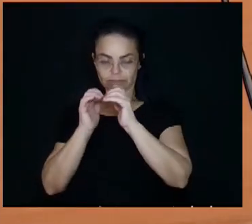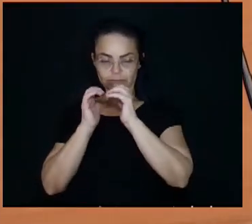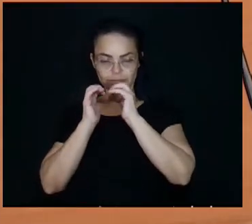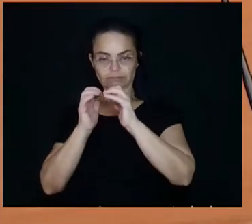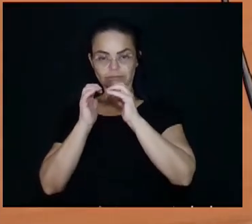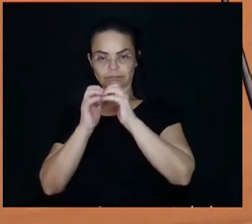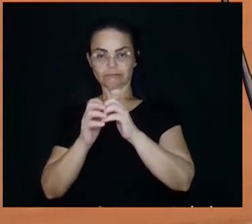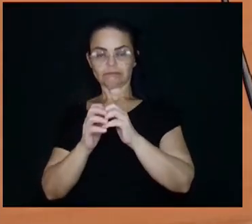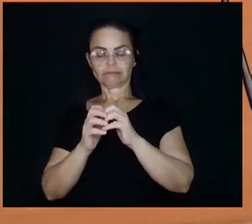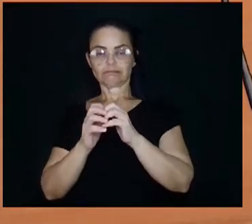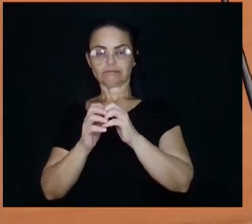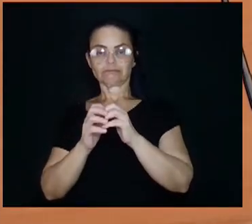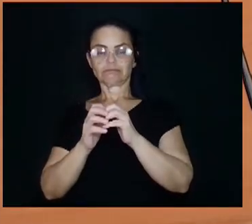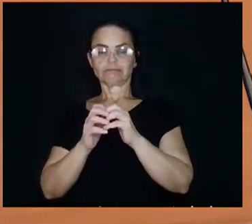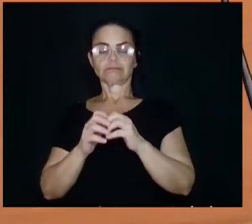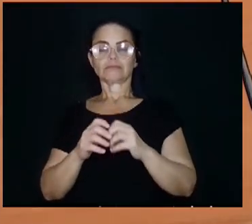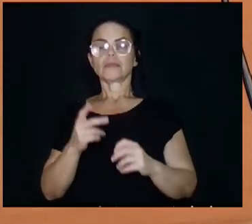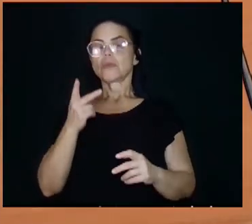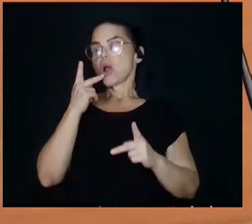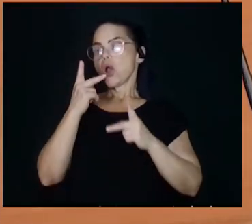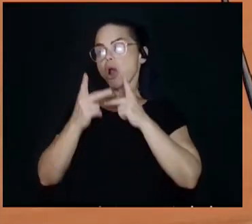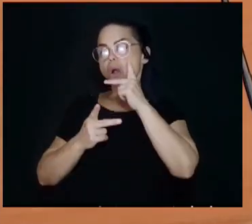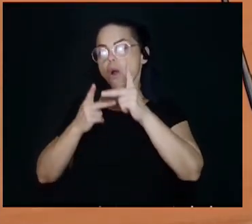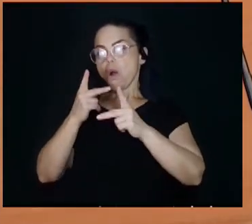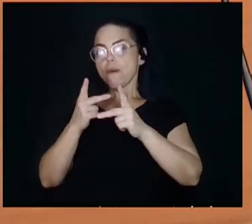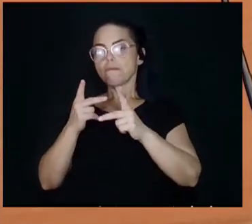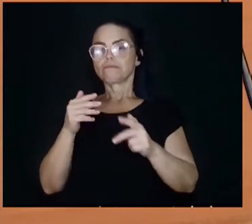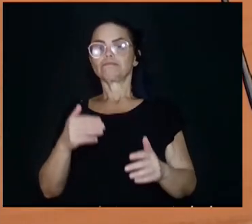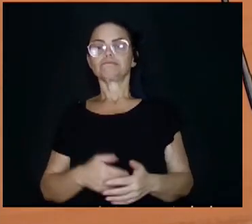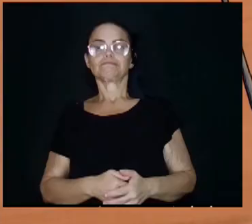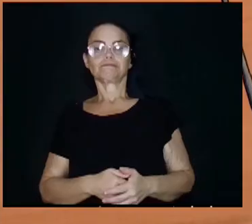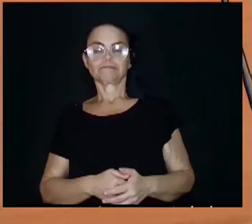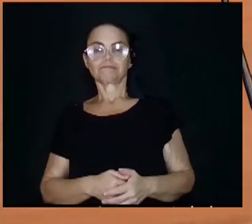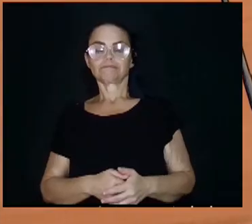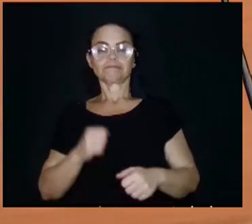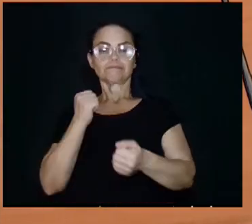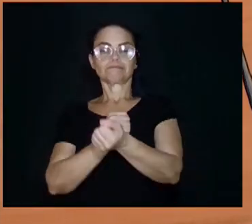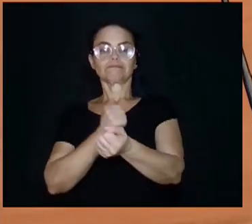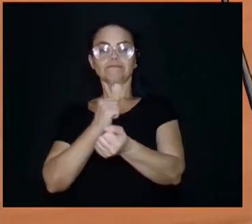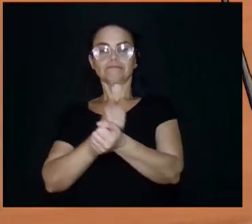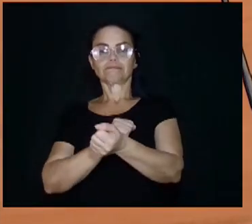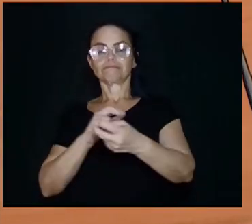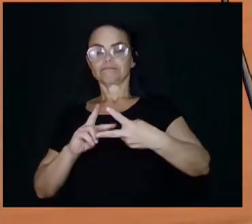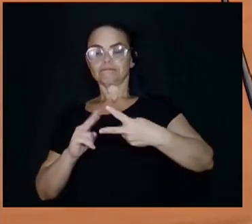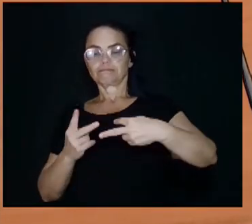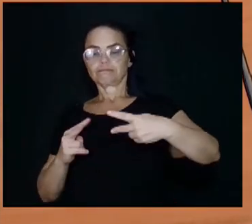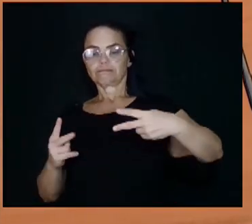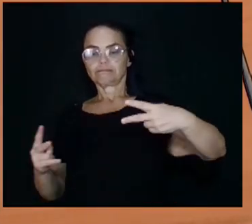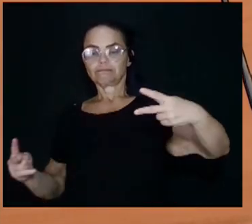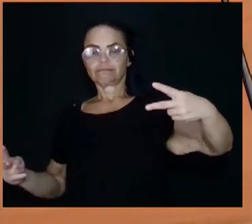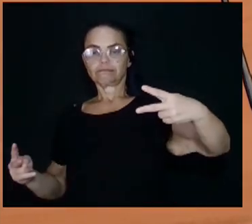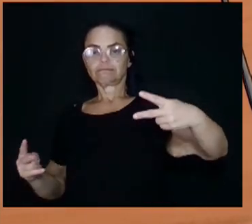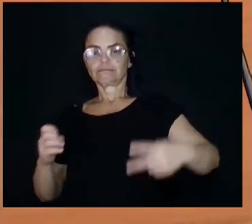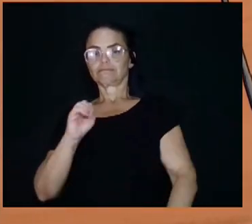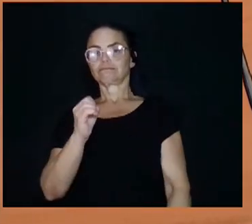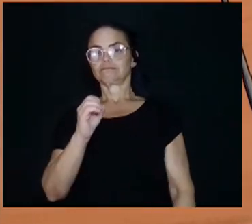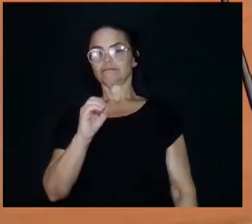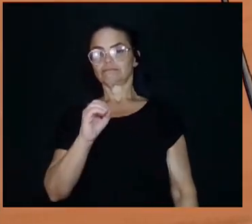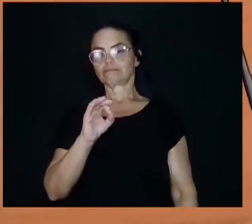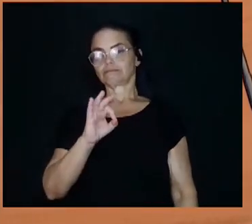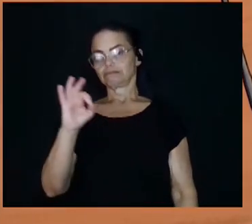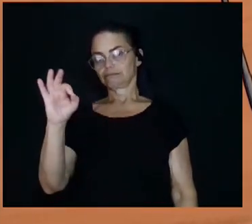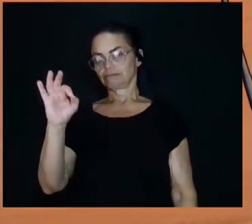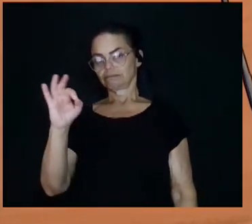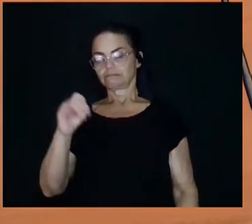da fala, ela é causada por uma base genética, em 80% dos casos. Então, a